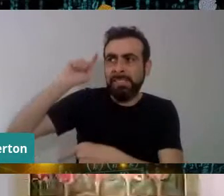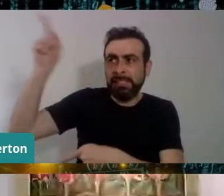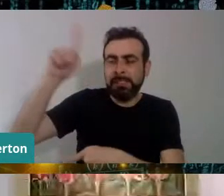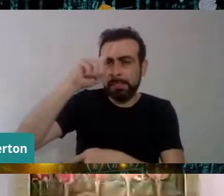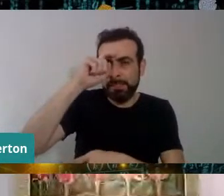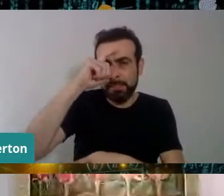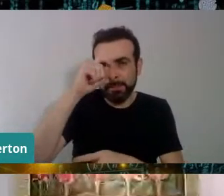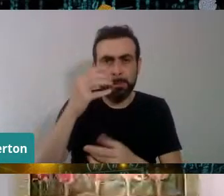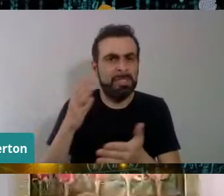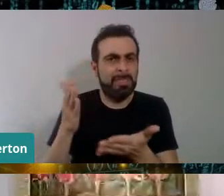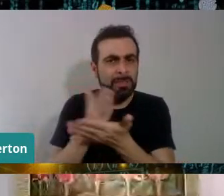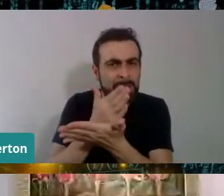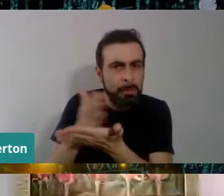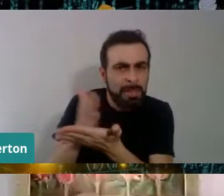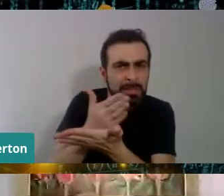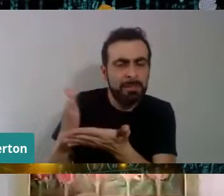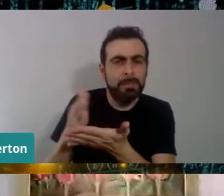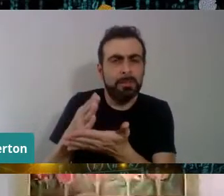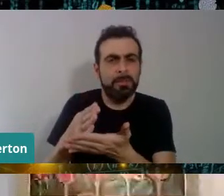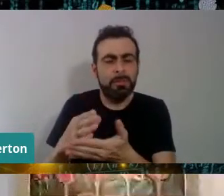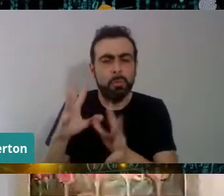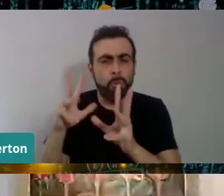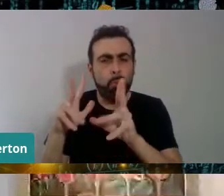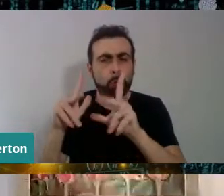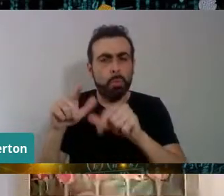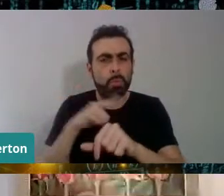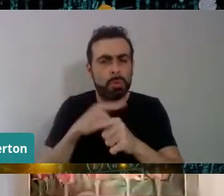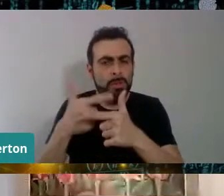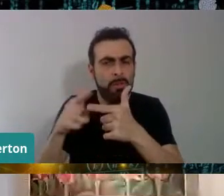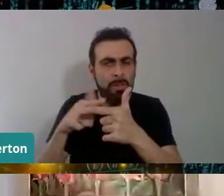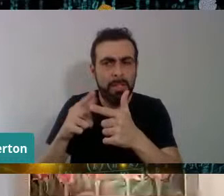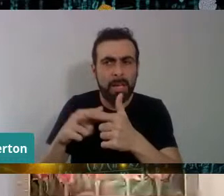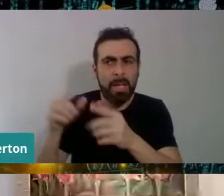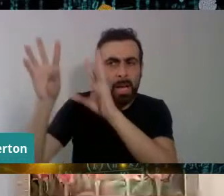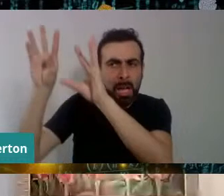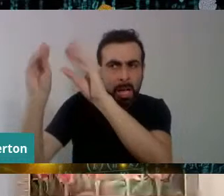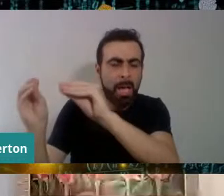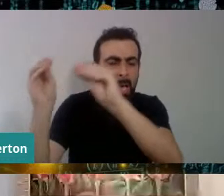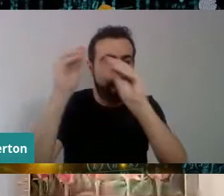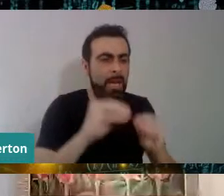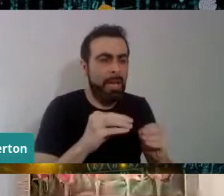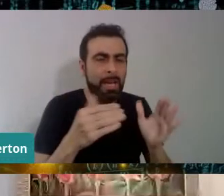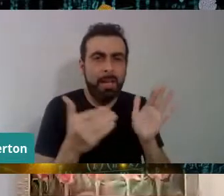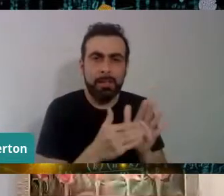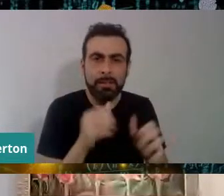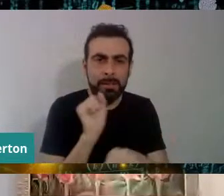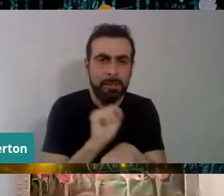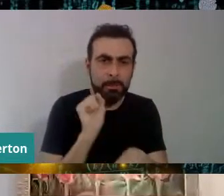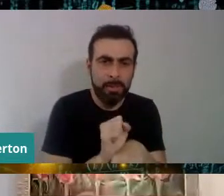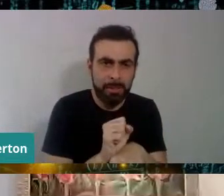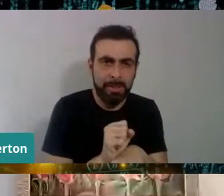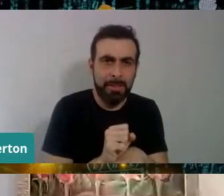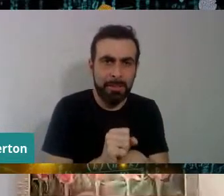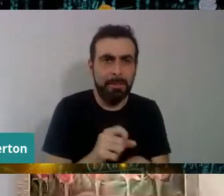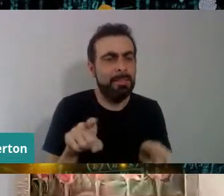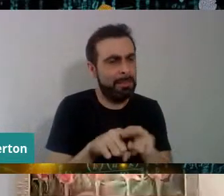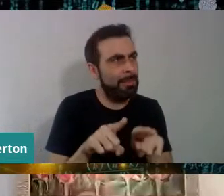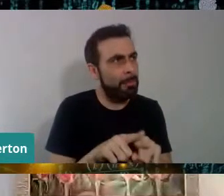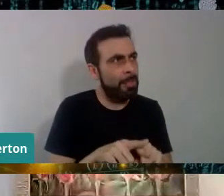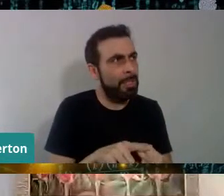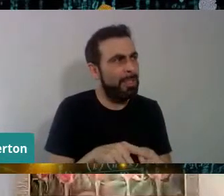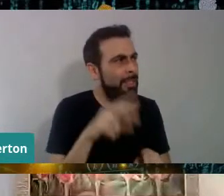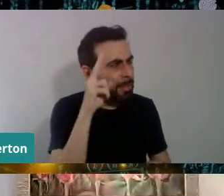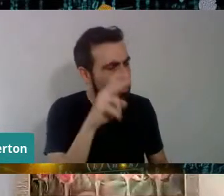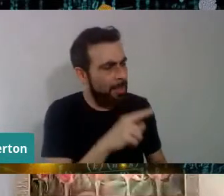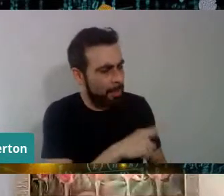voltamos para Jacarezinho e continuamos até ele voltar a estar ao nosso lado. É, nós fizemos uma reunião lá